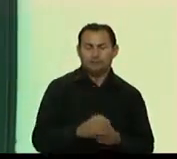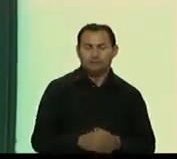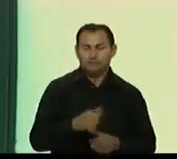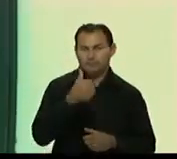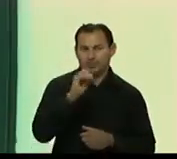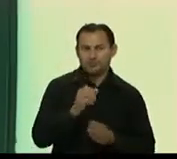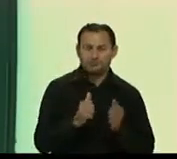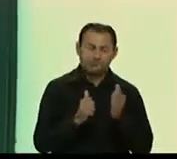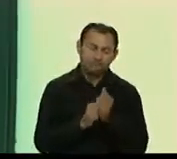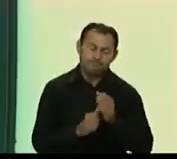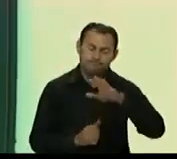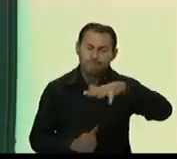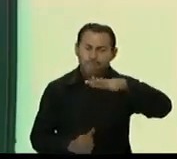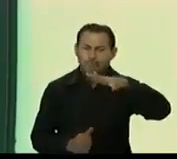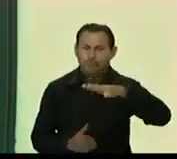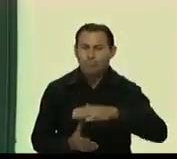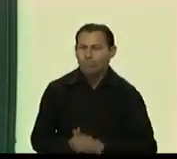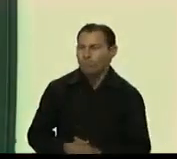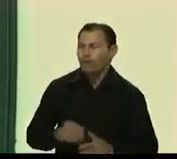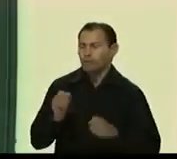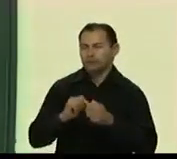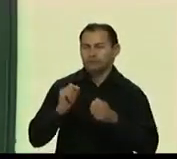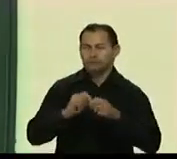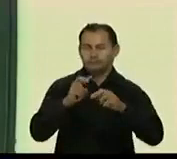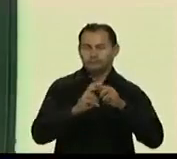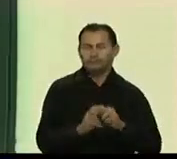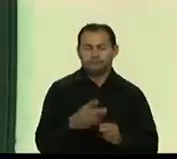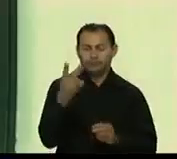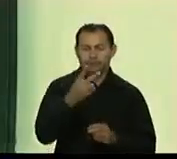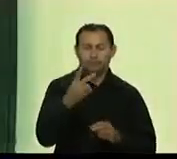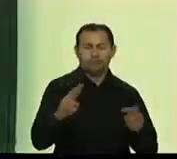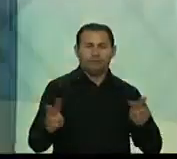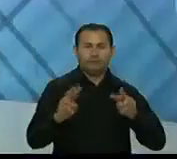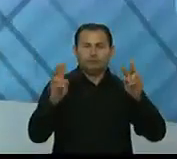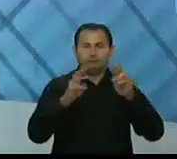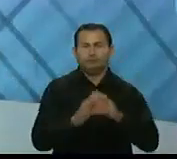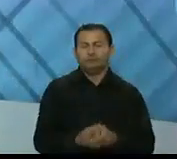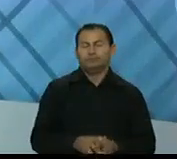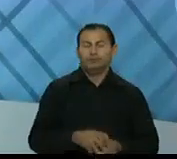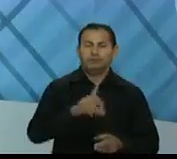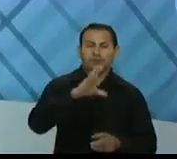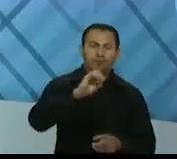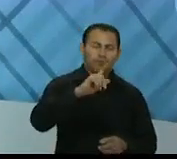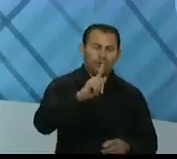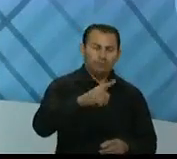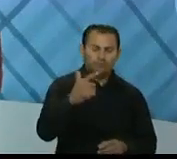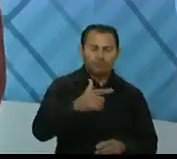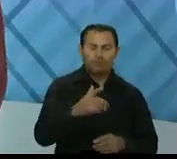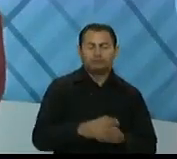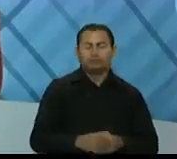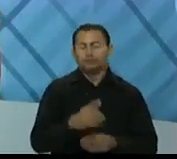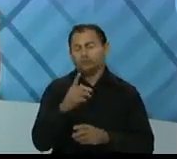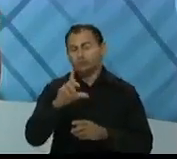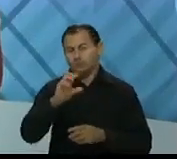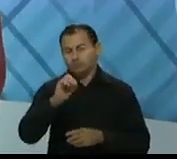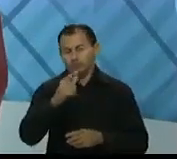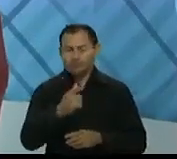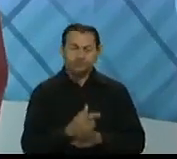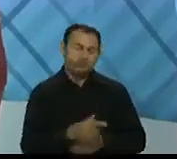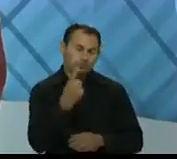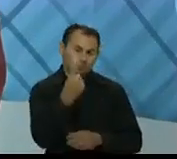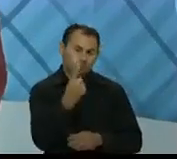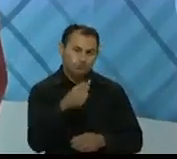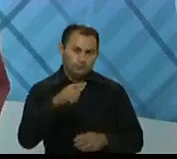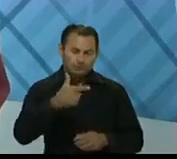0,3010, aproximadamente. Então, fazemos isso para os dois valores, o log de 2 e o log de 1,022, e